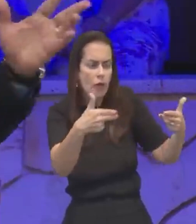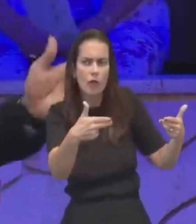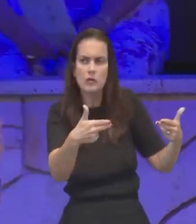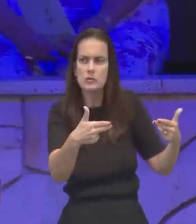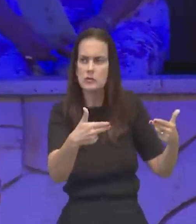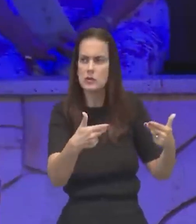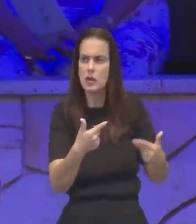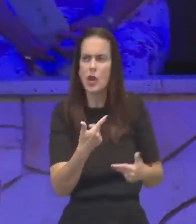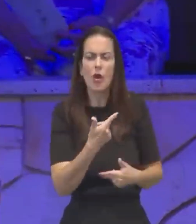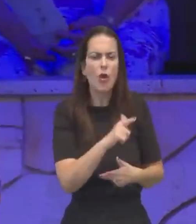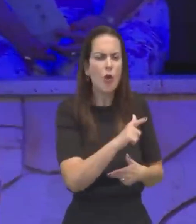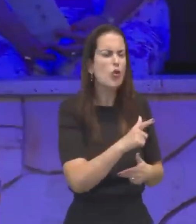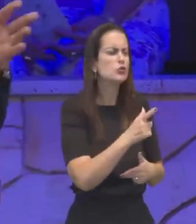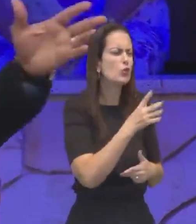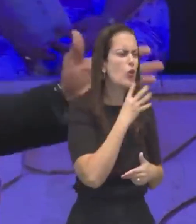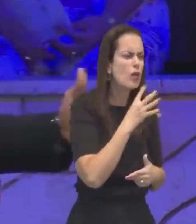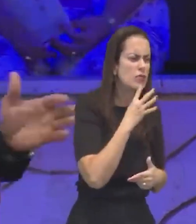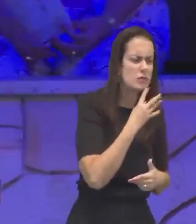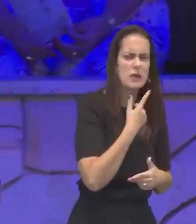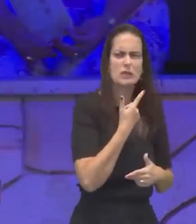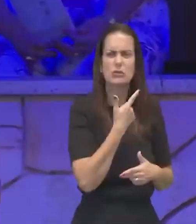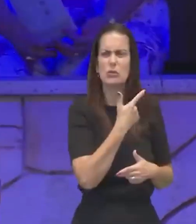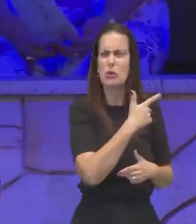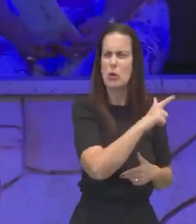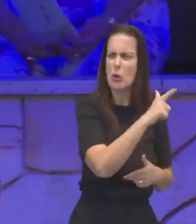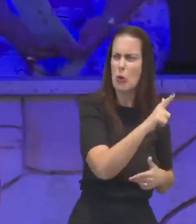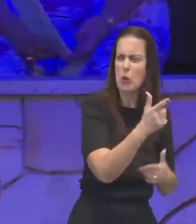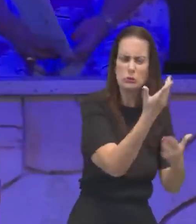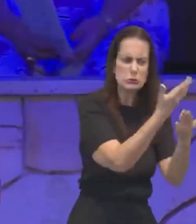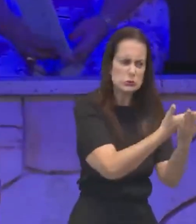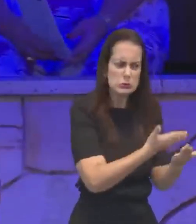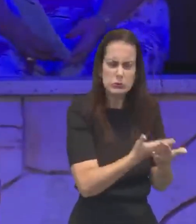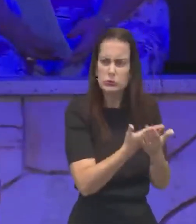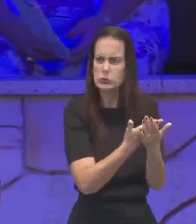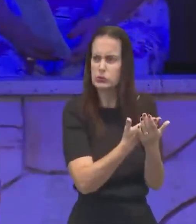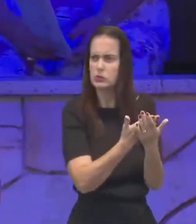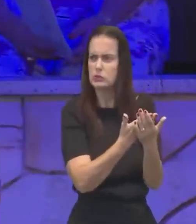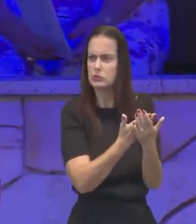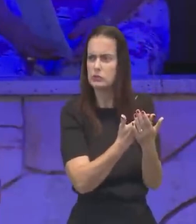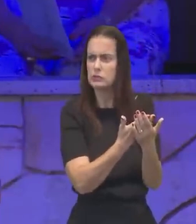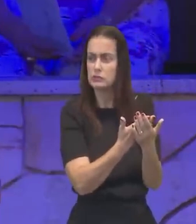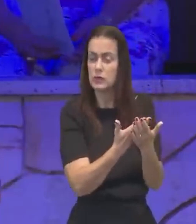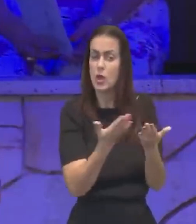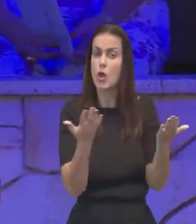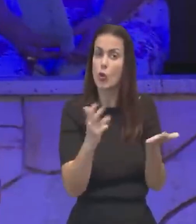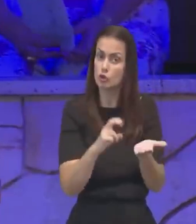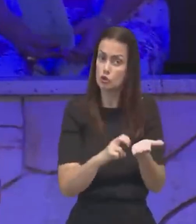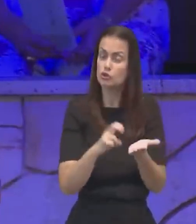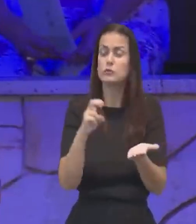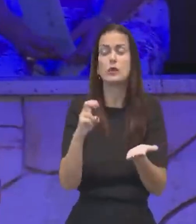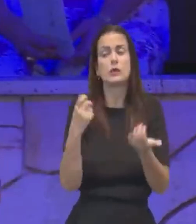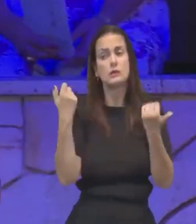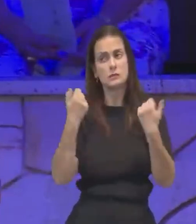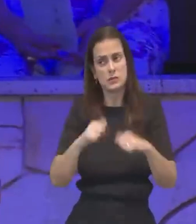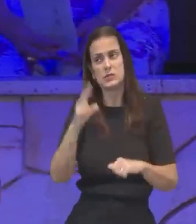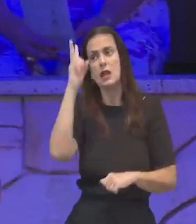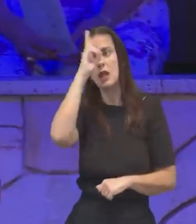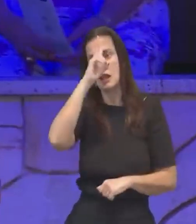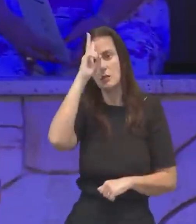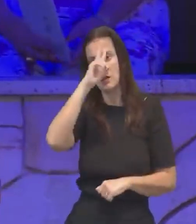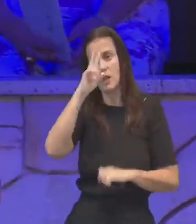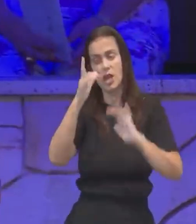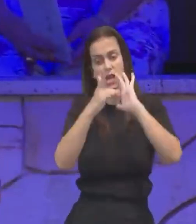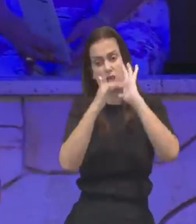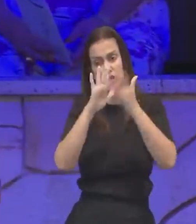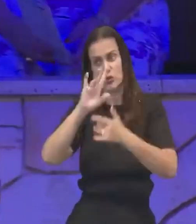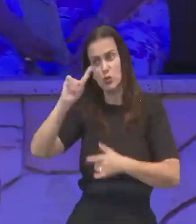outros poços, outras cisternas. Essa manhã, para nos lembrar que Jesus